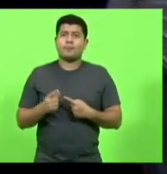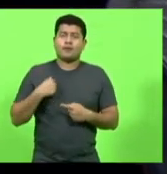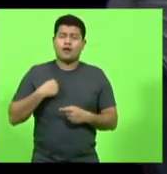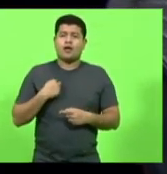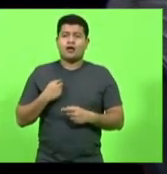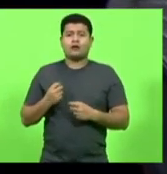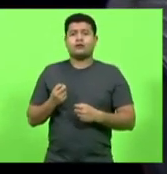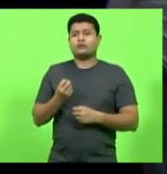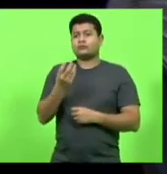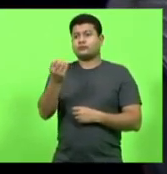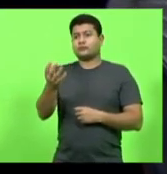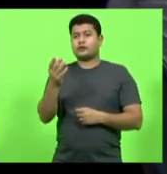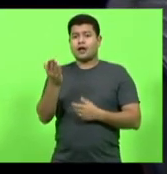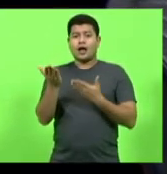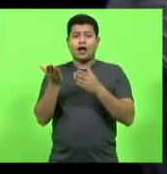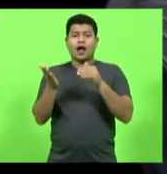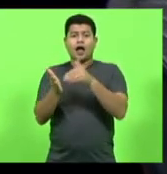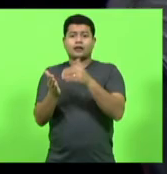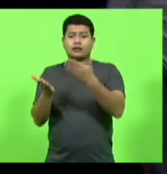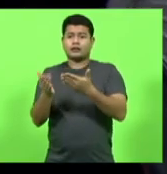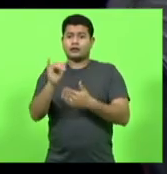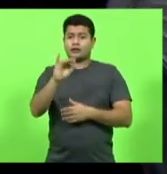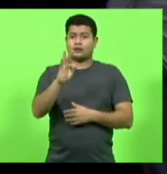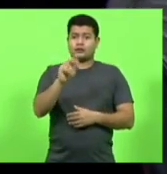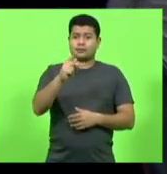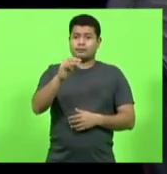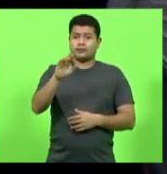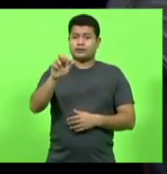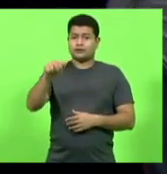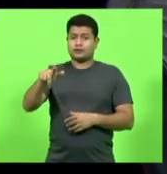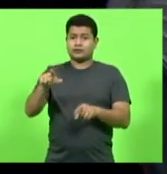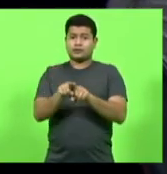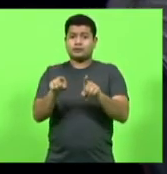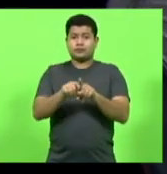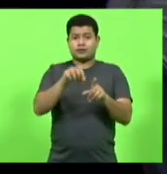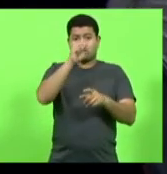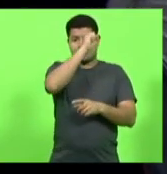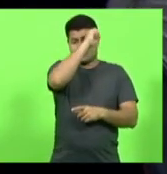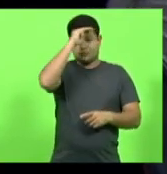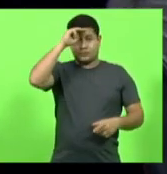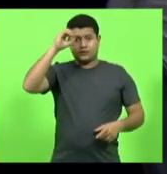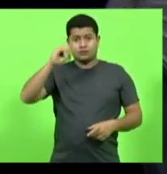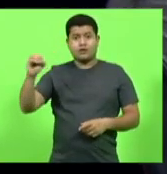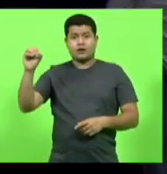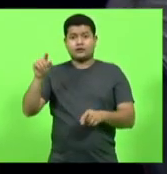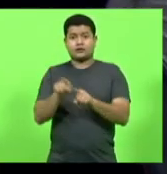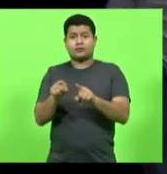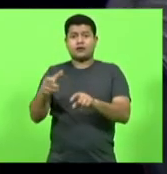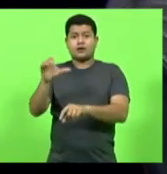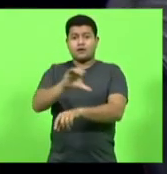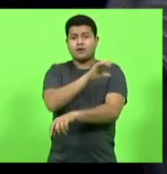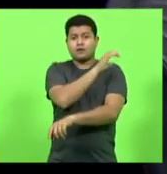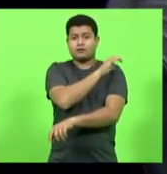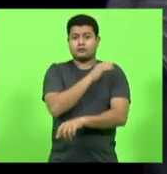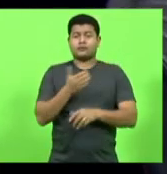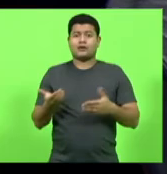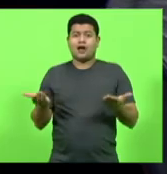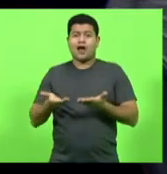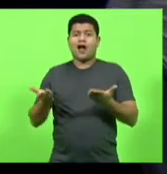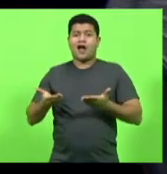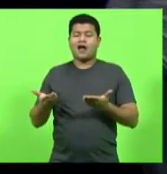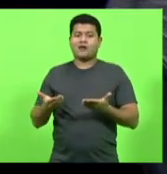Itapiranga, Marlene, eu andei em São Miguel do Oeste, eu andei em Dionísio Cerqueira, agora, nesses últimos